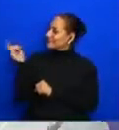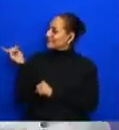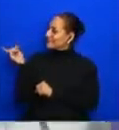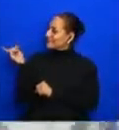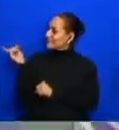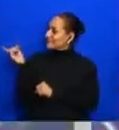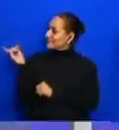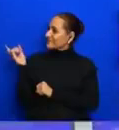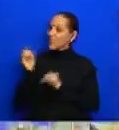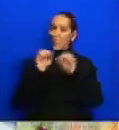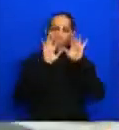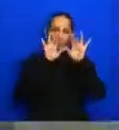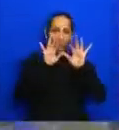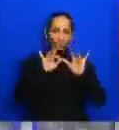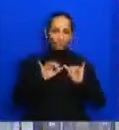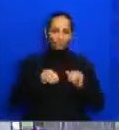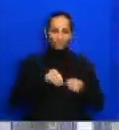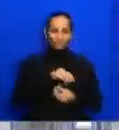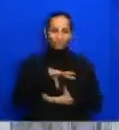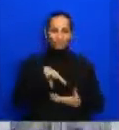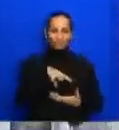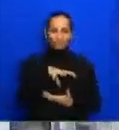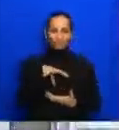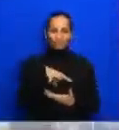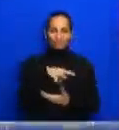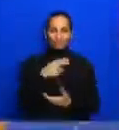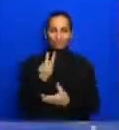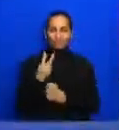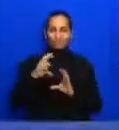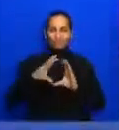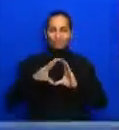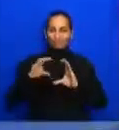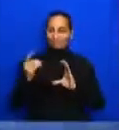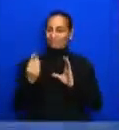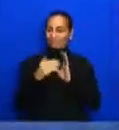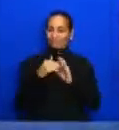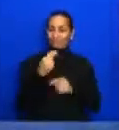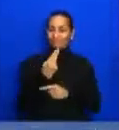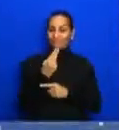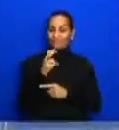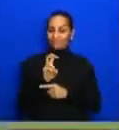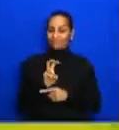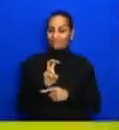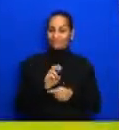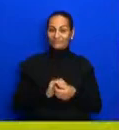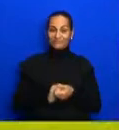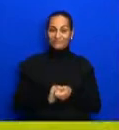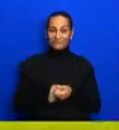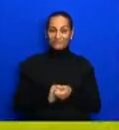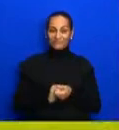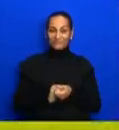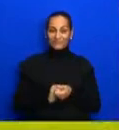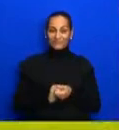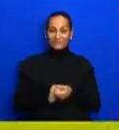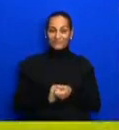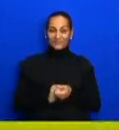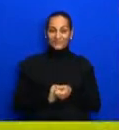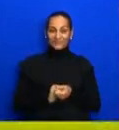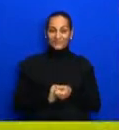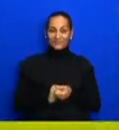Valendo! Globo carregado, embaralhando. 25 bolas numeradas de 0 a 25.